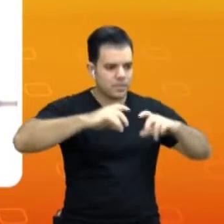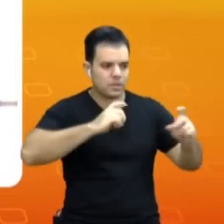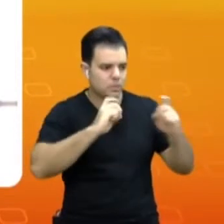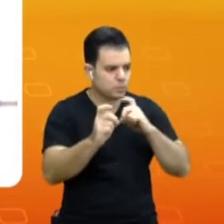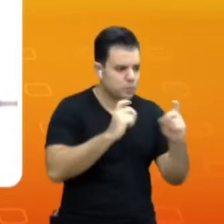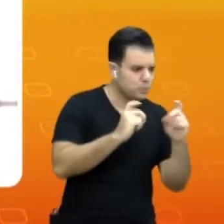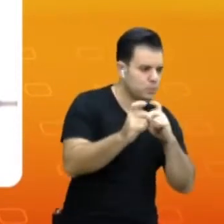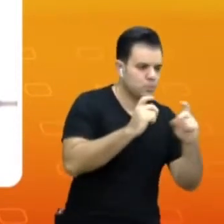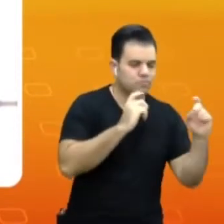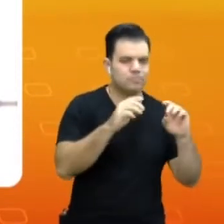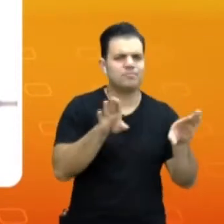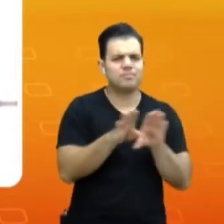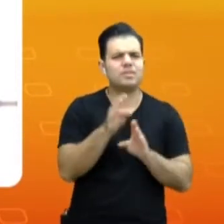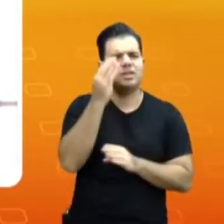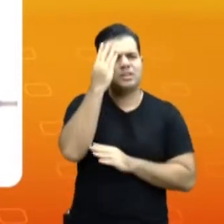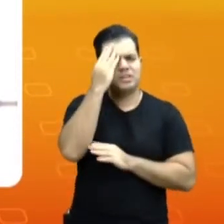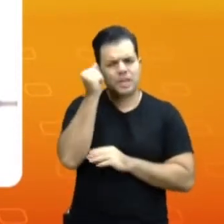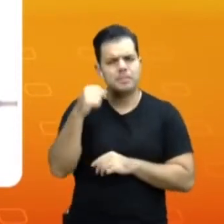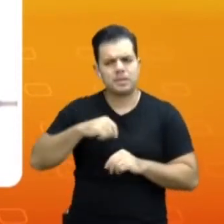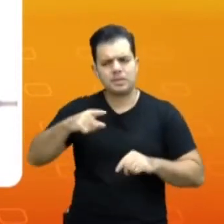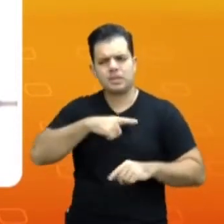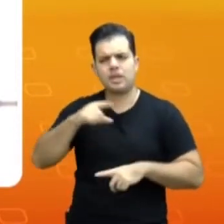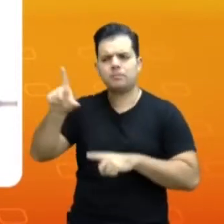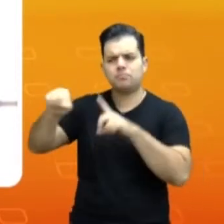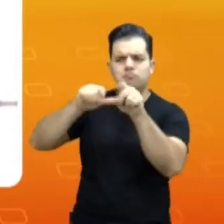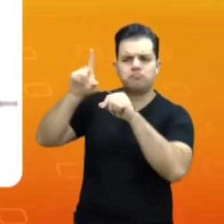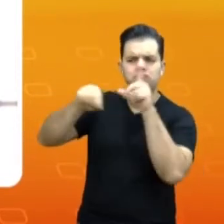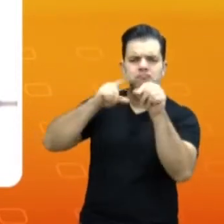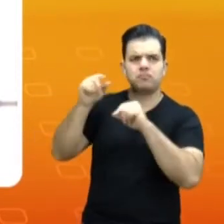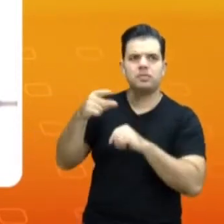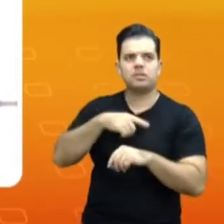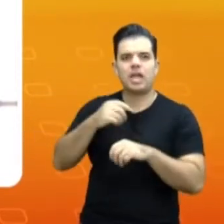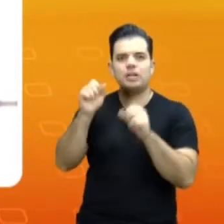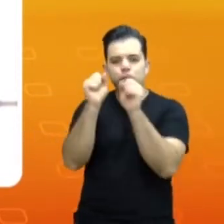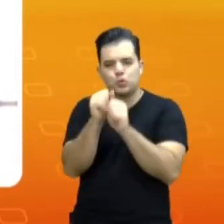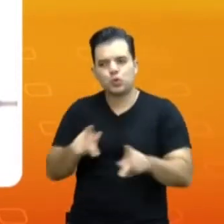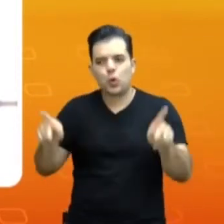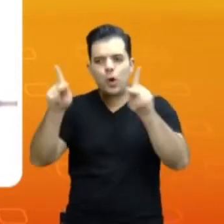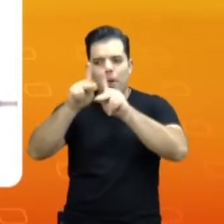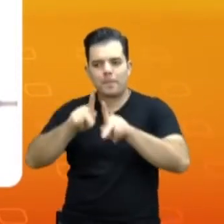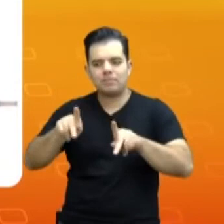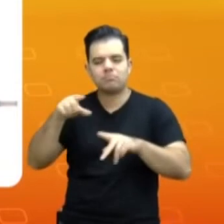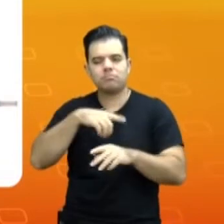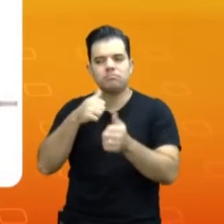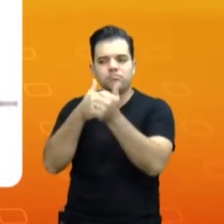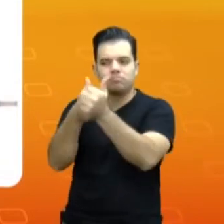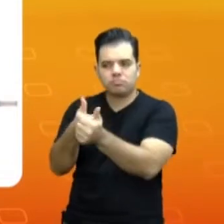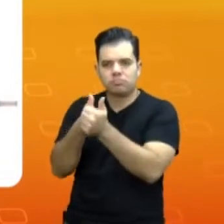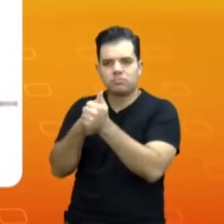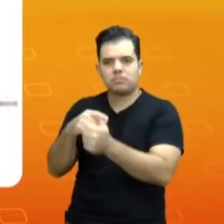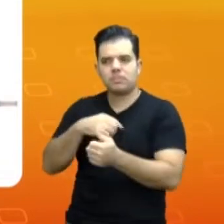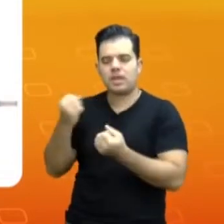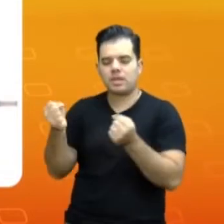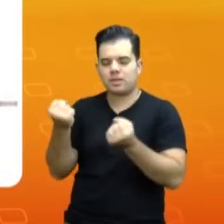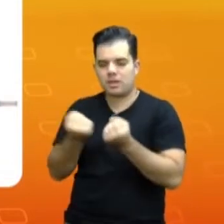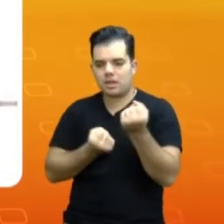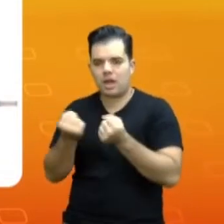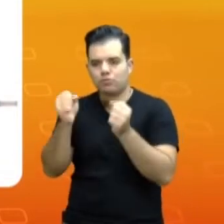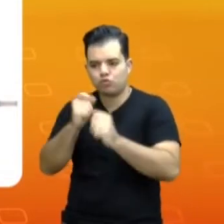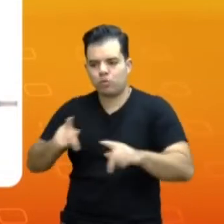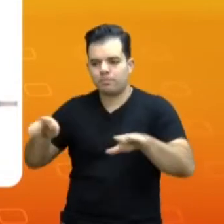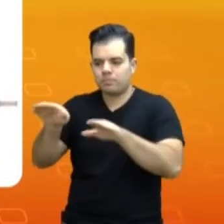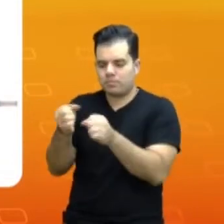e a gente sabia que a gente tinha algumas opções, a gente tinha uma opção num shopping center, no estacionamento do shopping center, e tinha uma